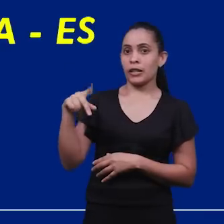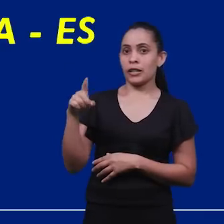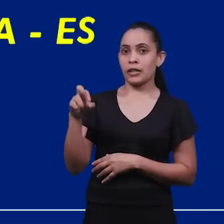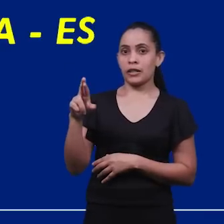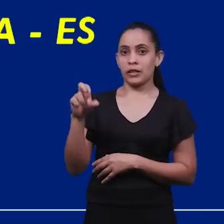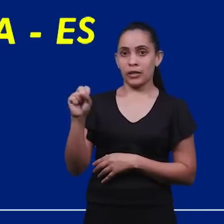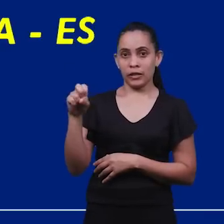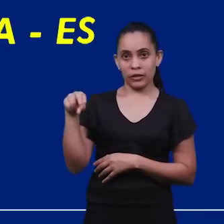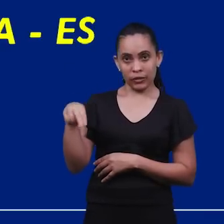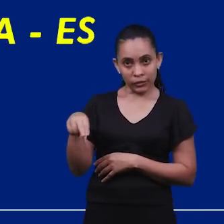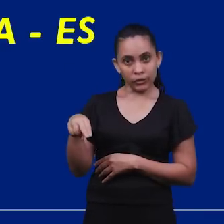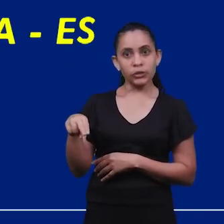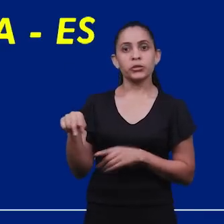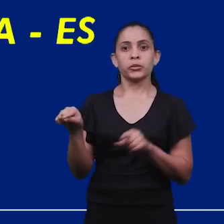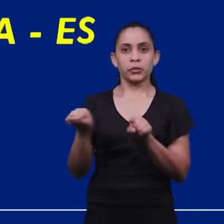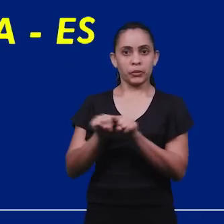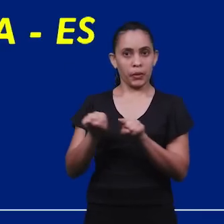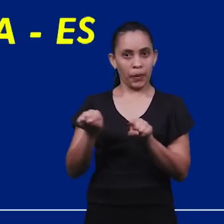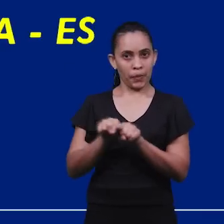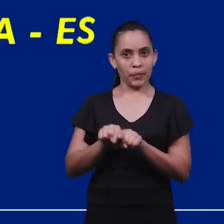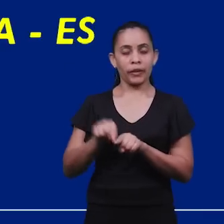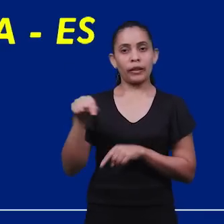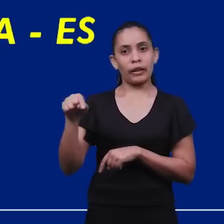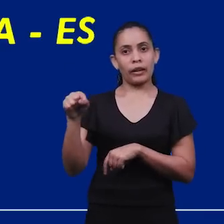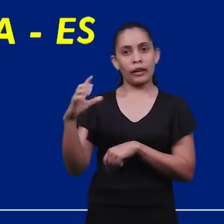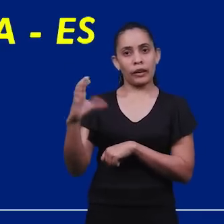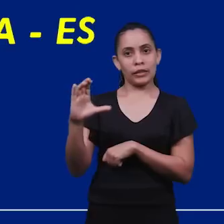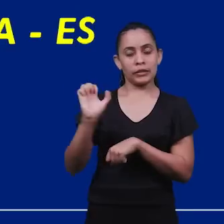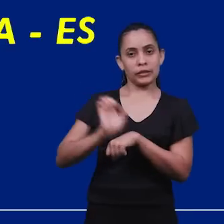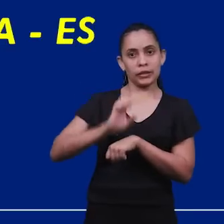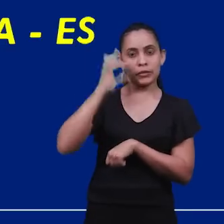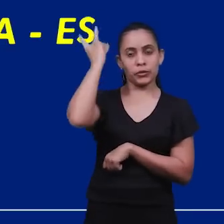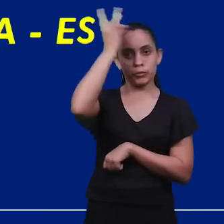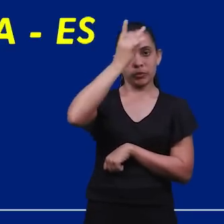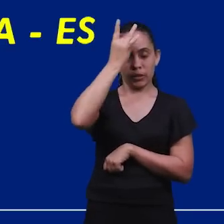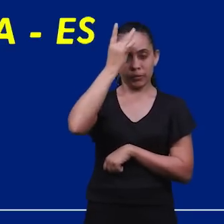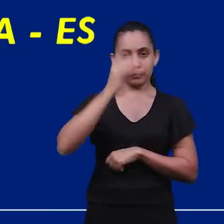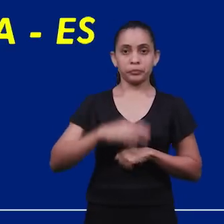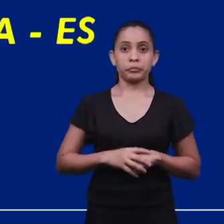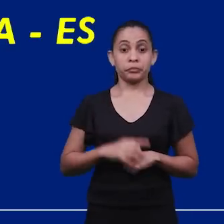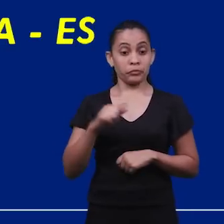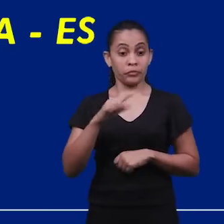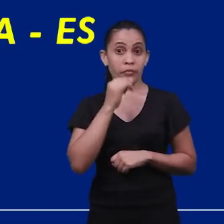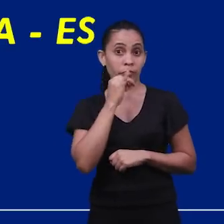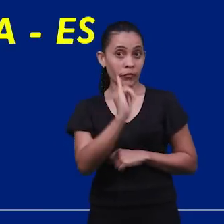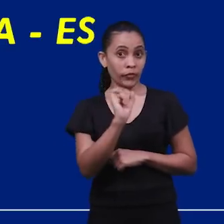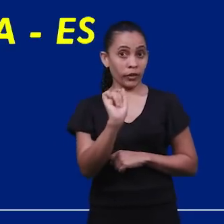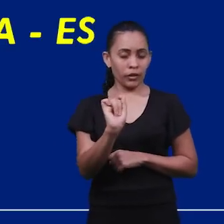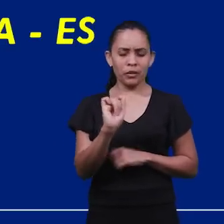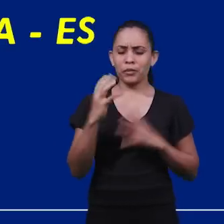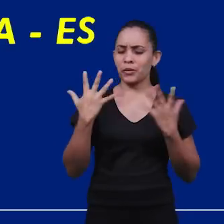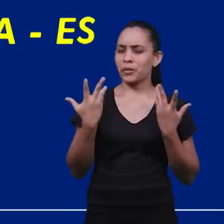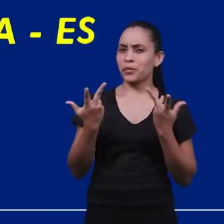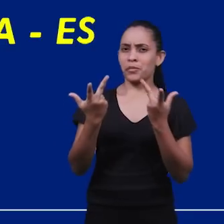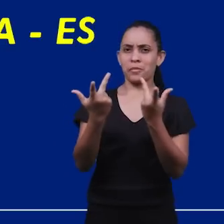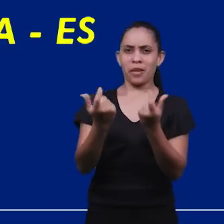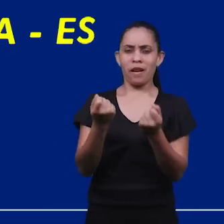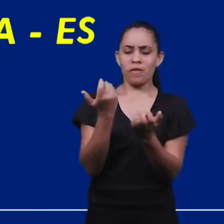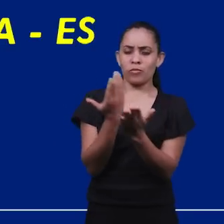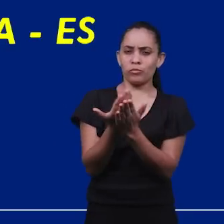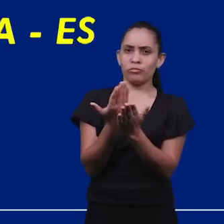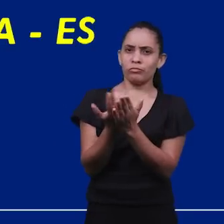Anderson Vieira Anequini, de Cariacica, no estado do Espírito Santo, e ele diz o seguinte: como tem sido maravilhosa